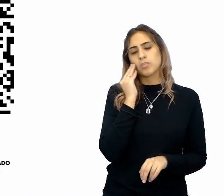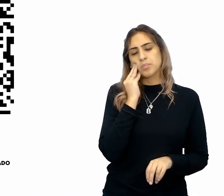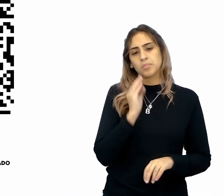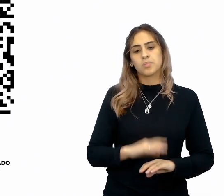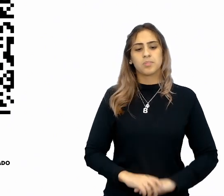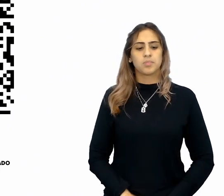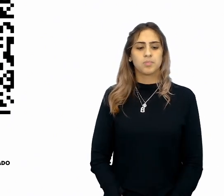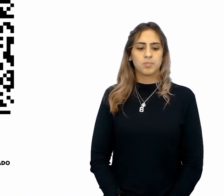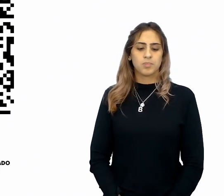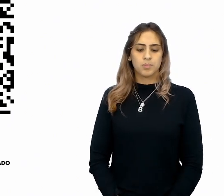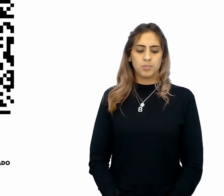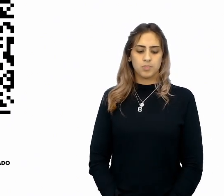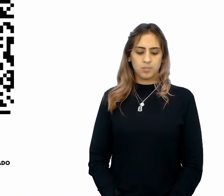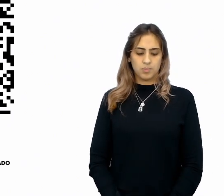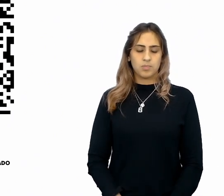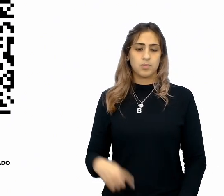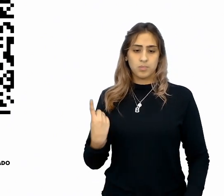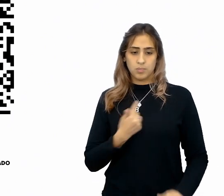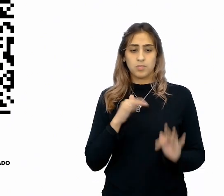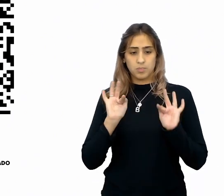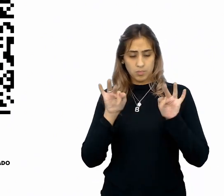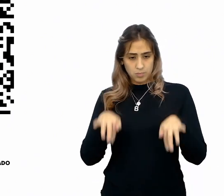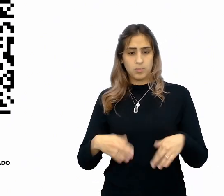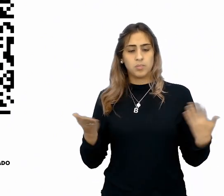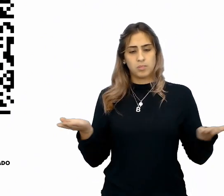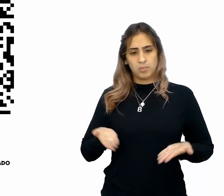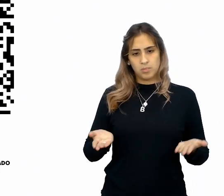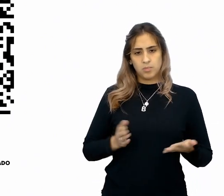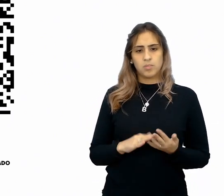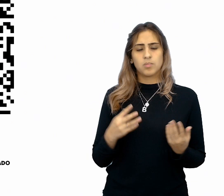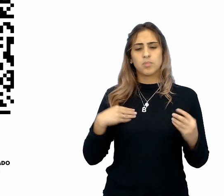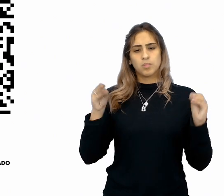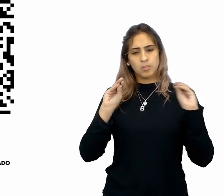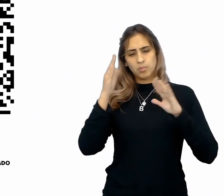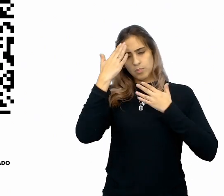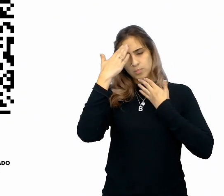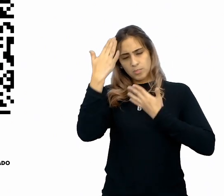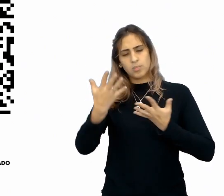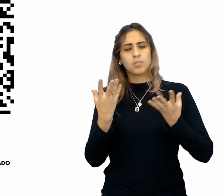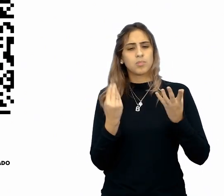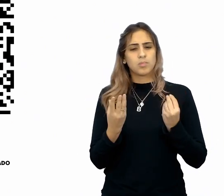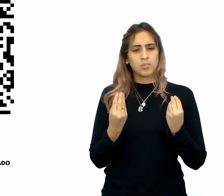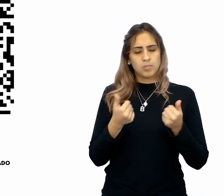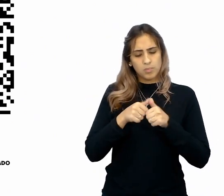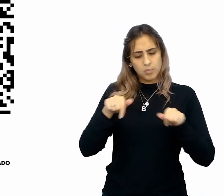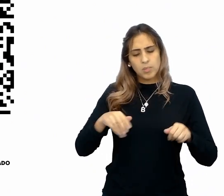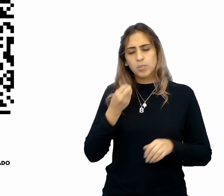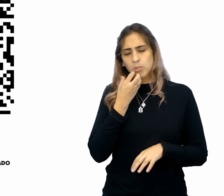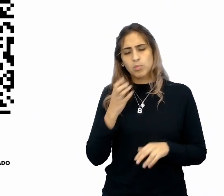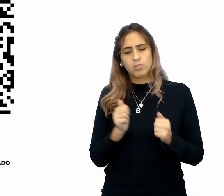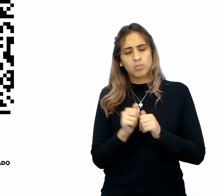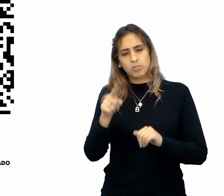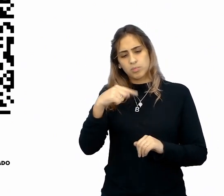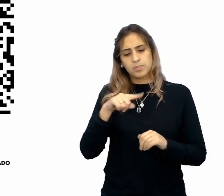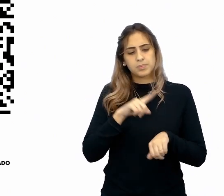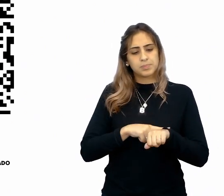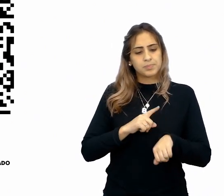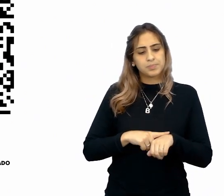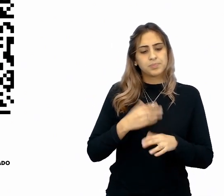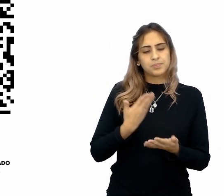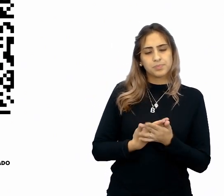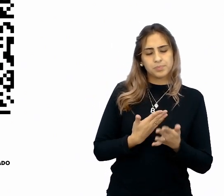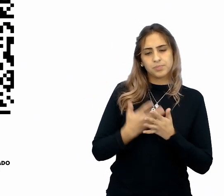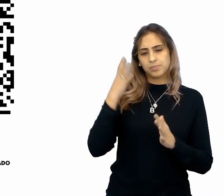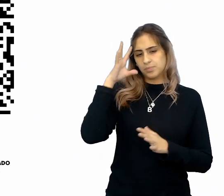tá? Então, nós finalizamos por enquanto aqui. Eu digo que foi muito bom estar aqui com vocês, compartilhando esses momentos de estudo